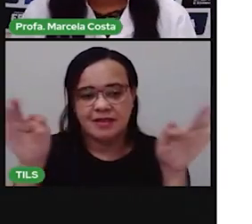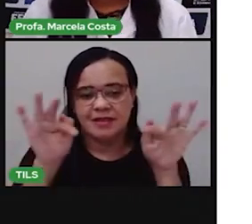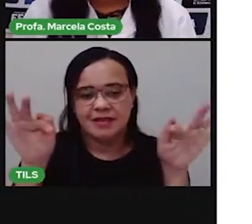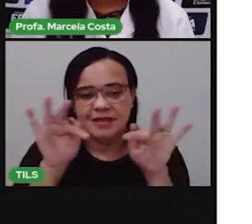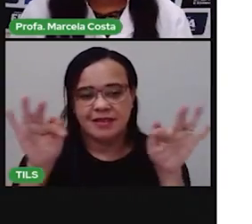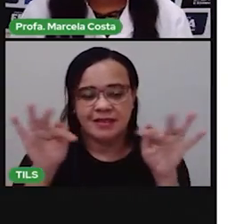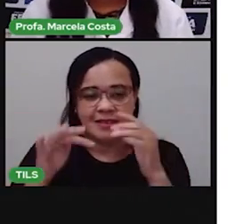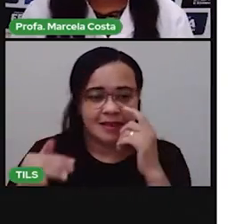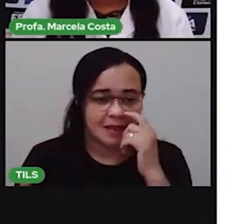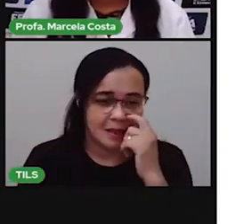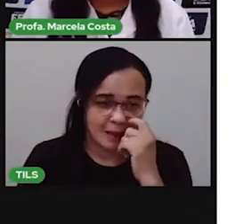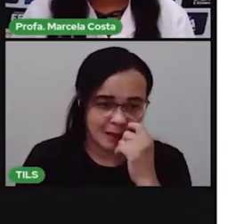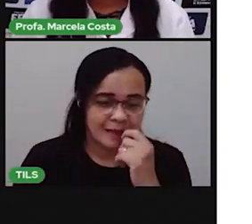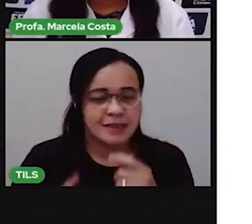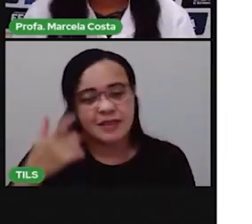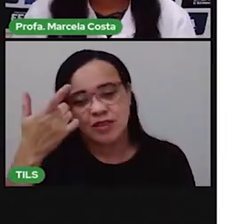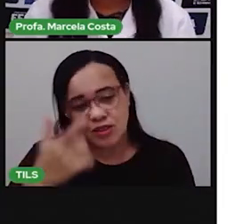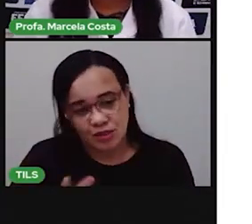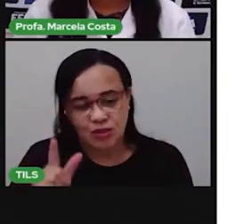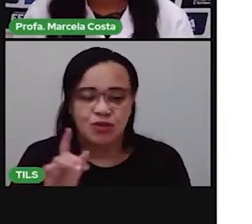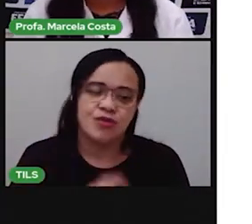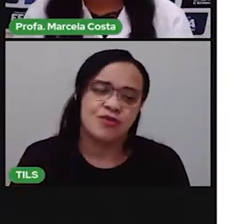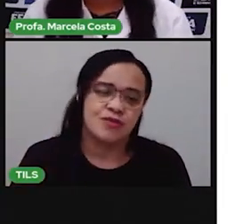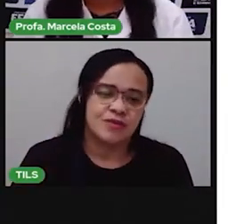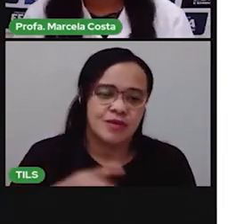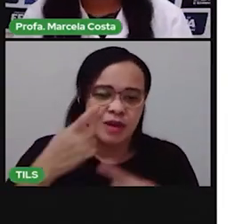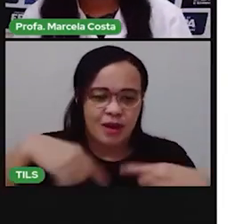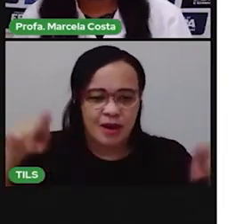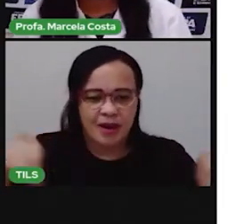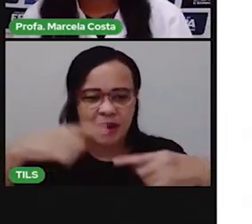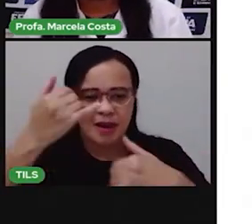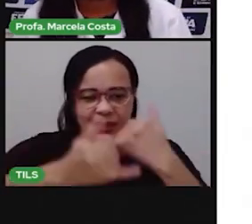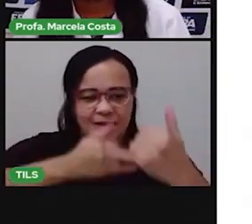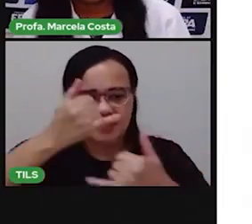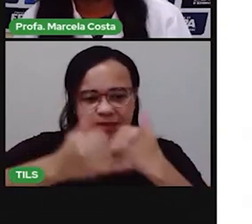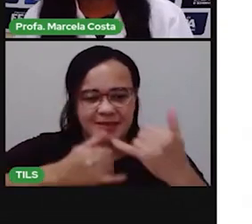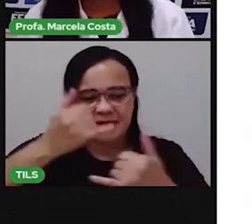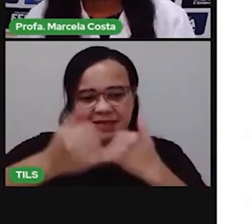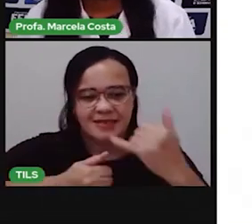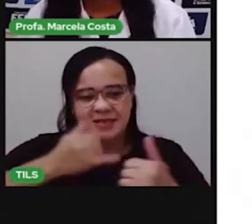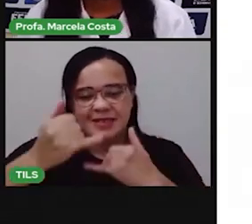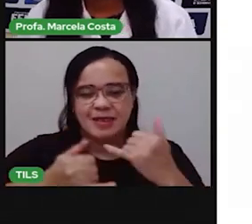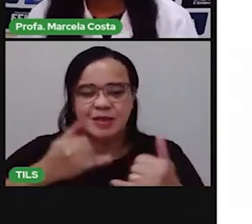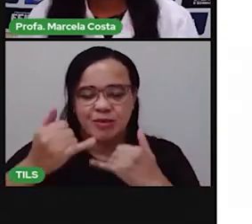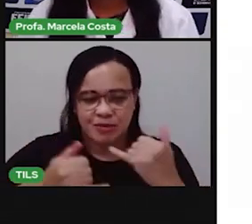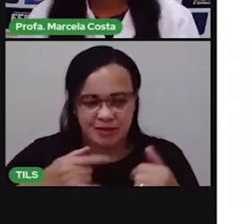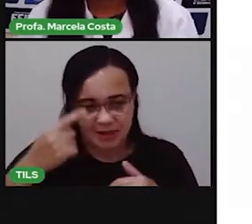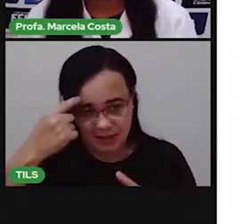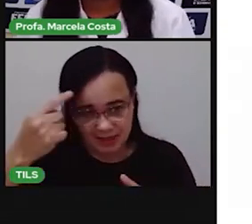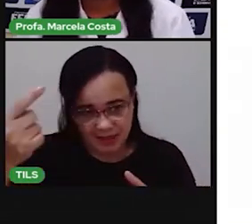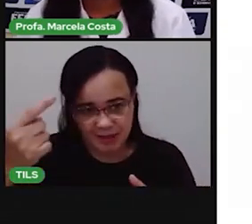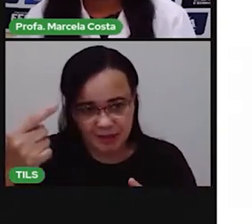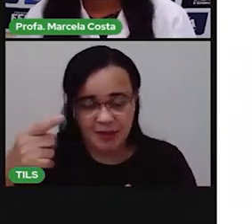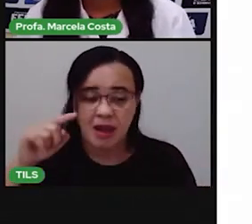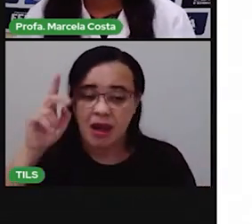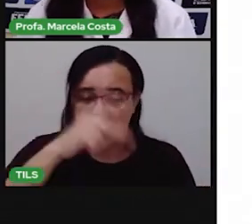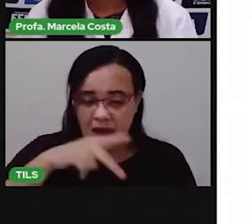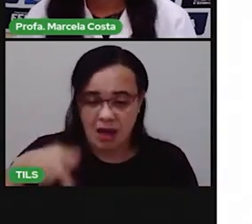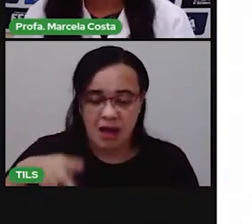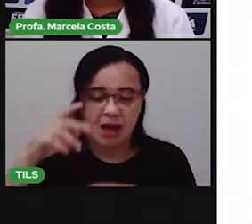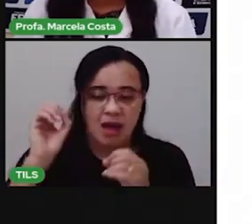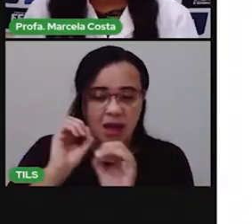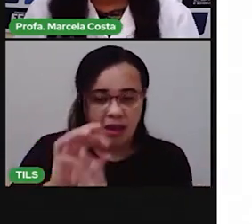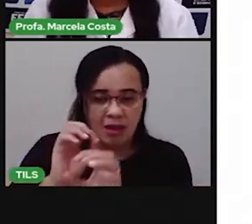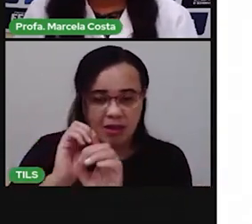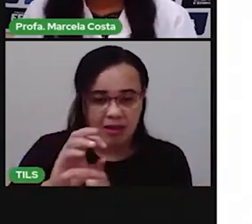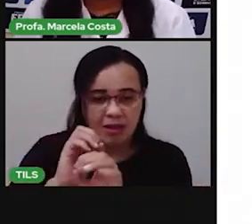Vou cantar aqui a parlinda, vou recitar a parlinda para você. Eu falo a fala do mestre e você do aprendiz. Vamos